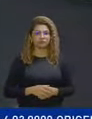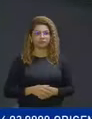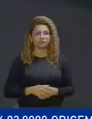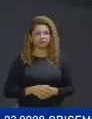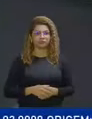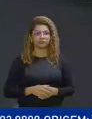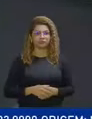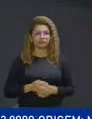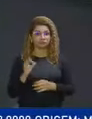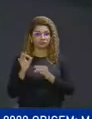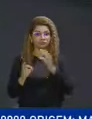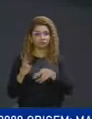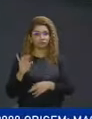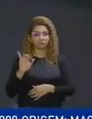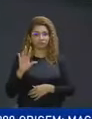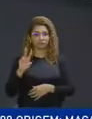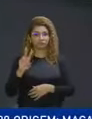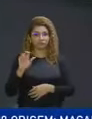Luiz Rivaldo Valente.